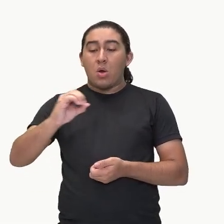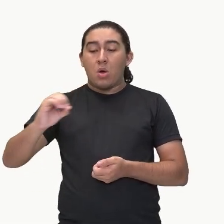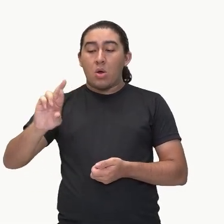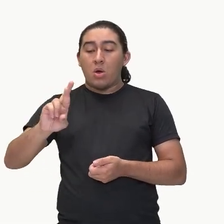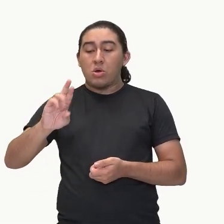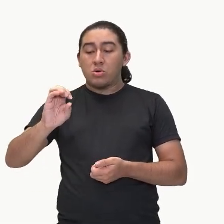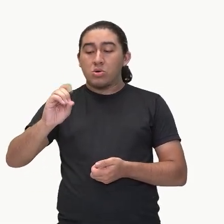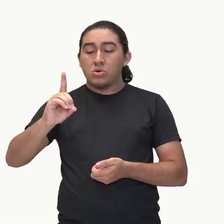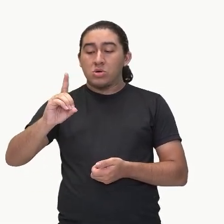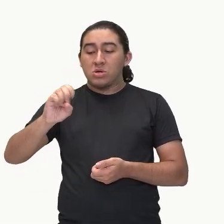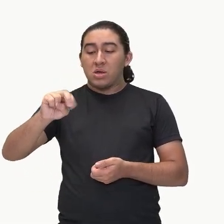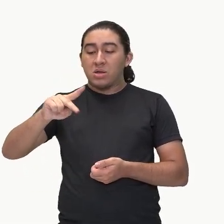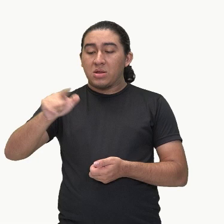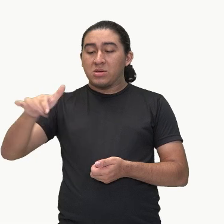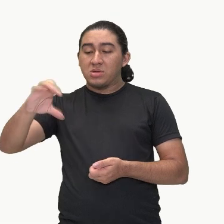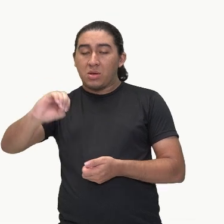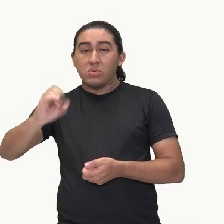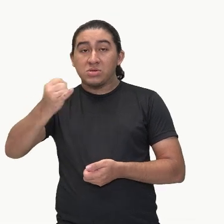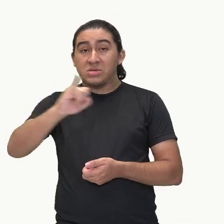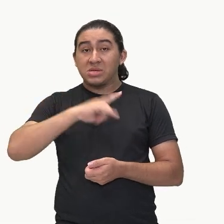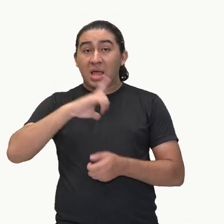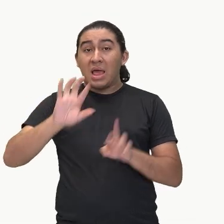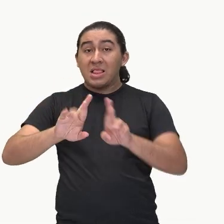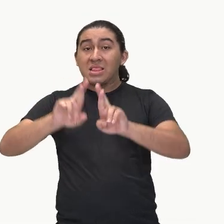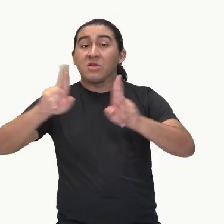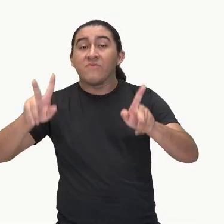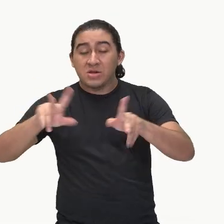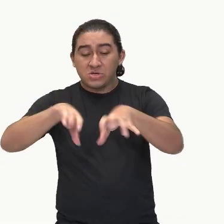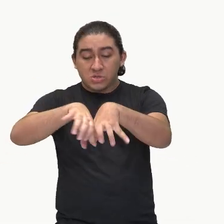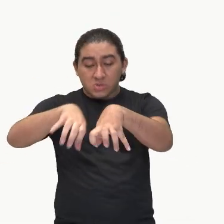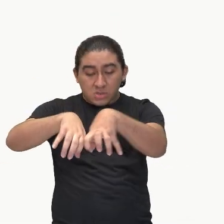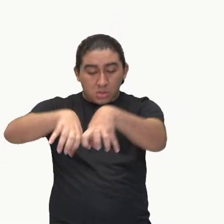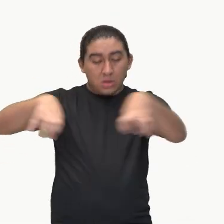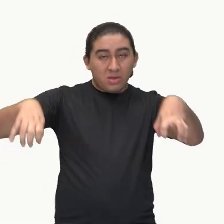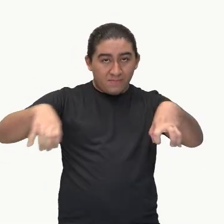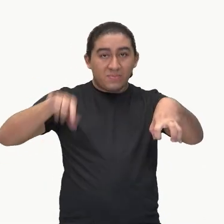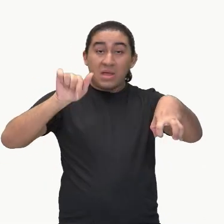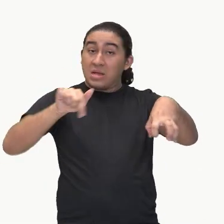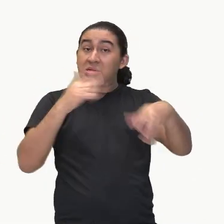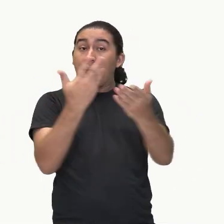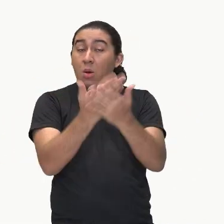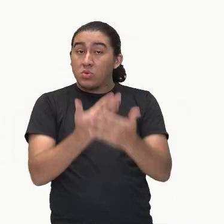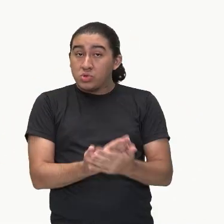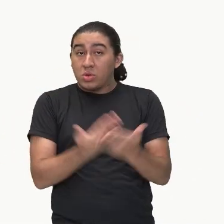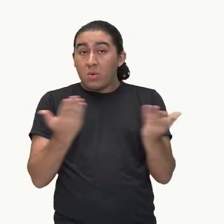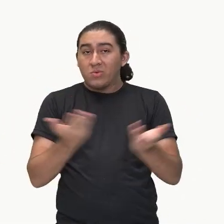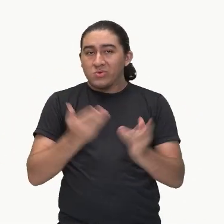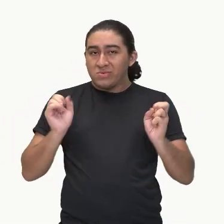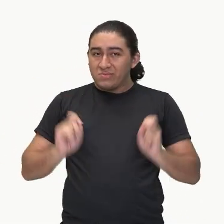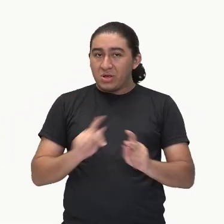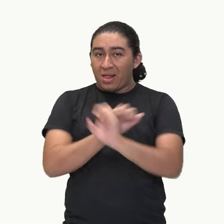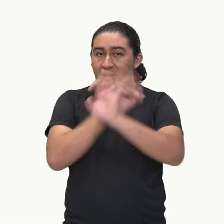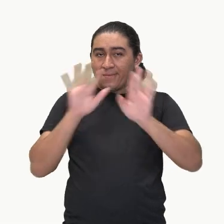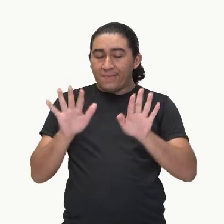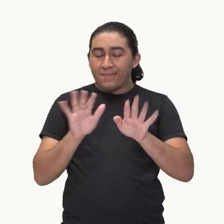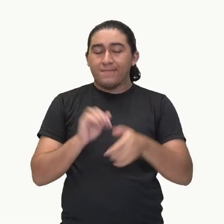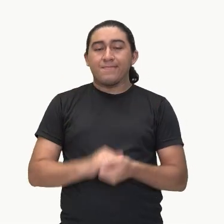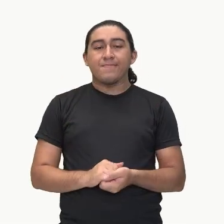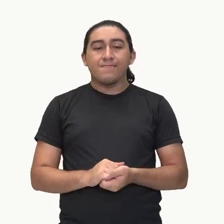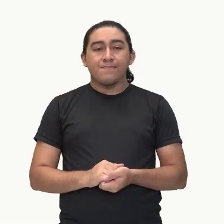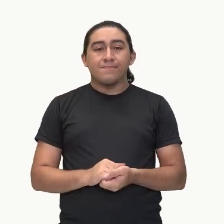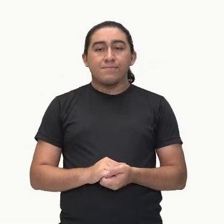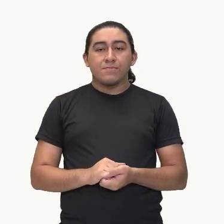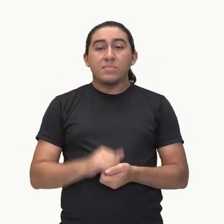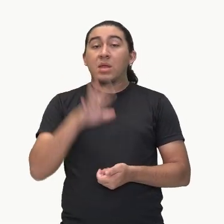são sintaticamente independentes, que é com este tipo de período que nós estamos trabalhando, ok? E aí, dentro desse